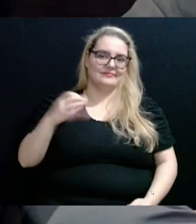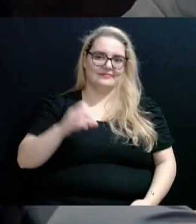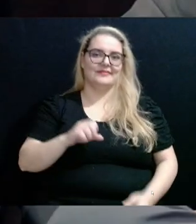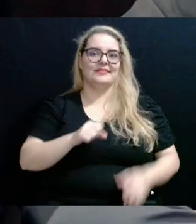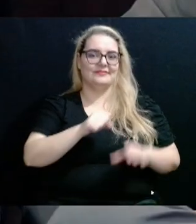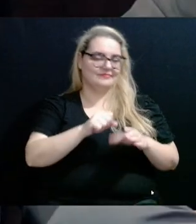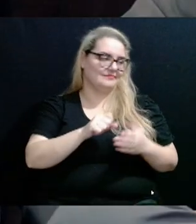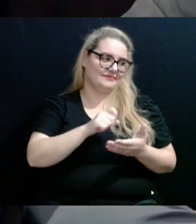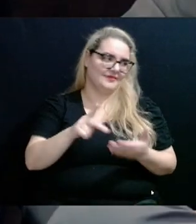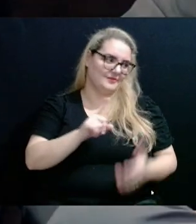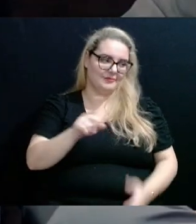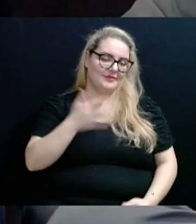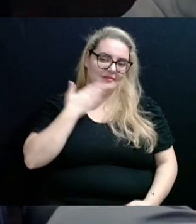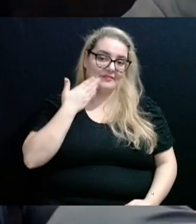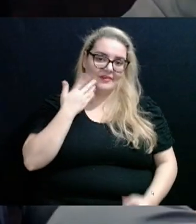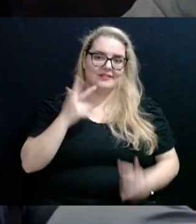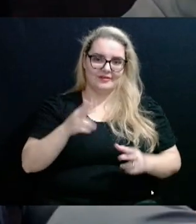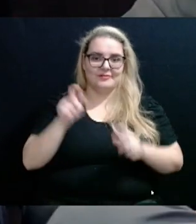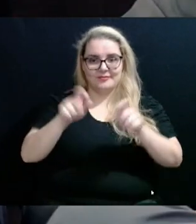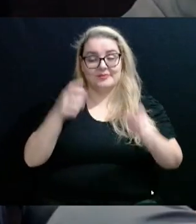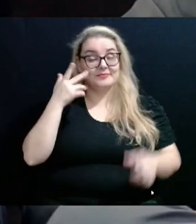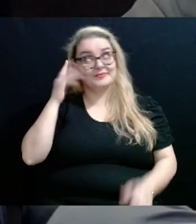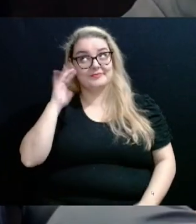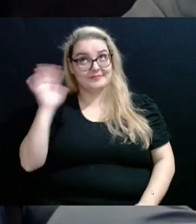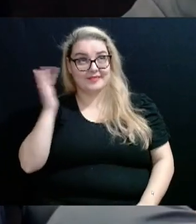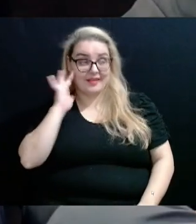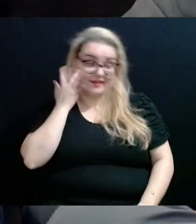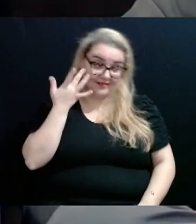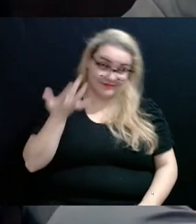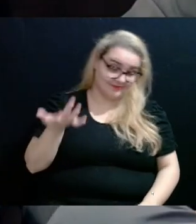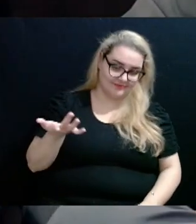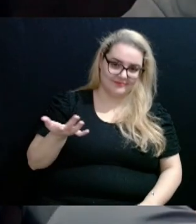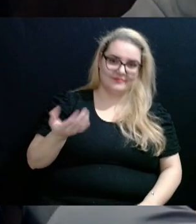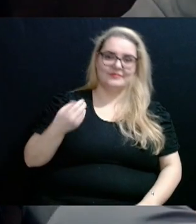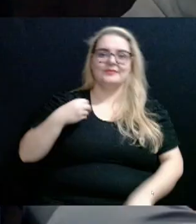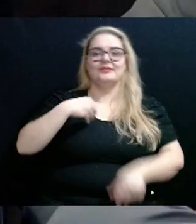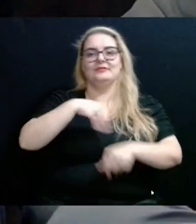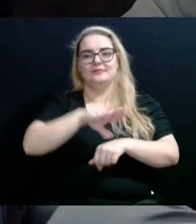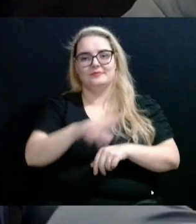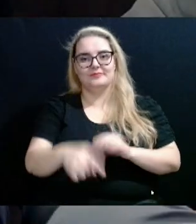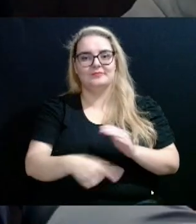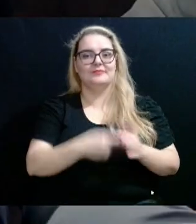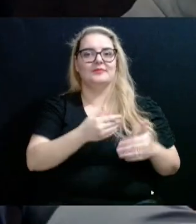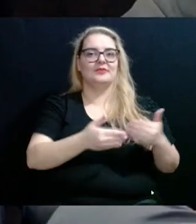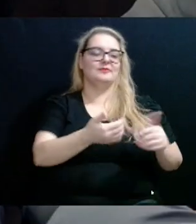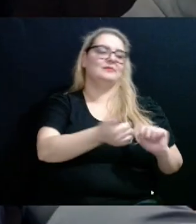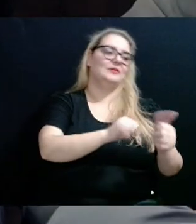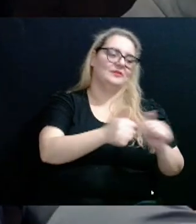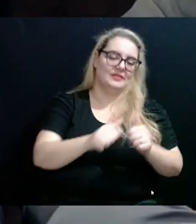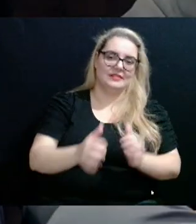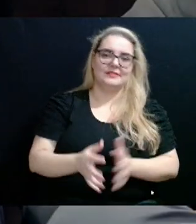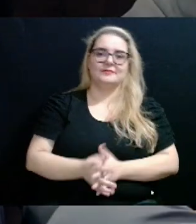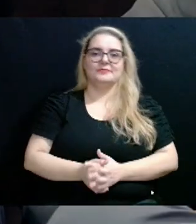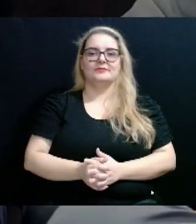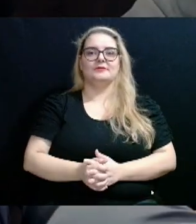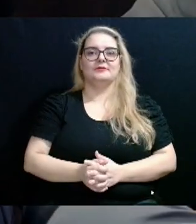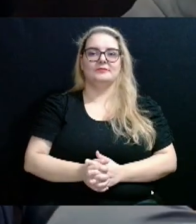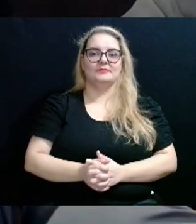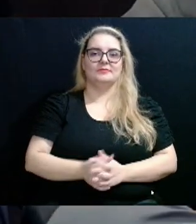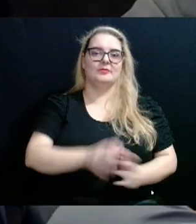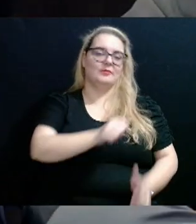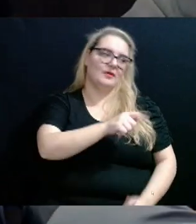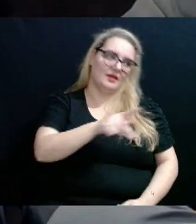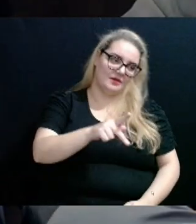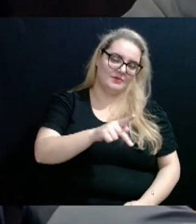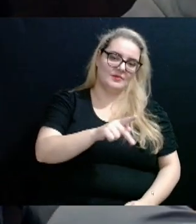pessoas imaginam. Eu já mandei para o primeiro processo de avaliação da Apple Store, eles passam por toda uma revisão,